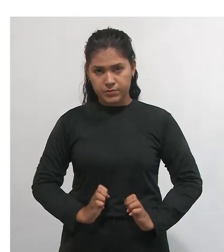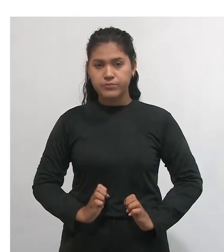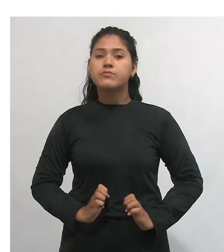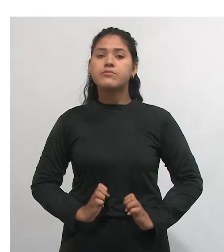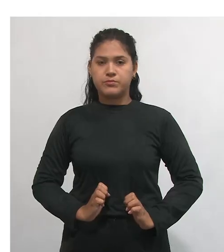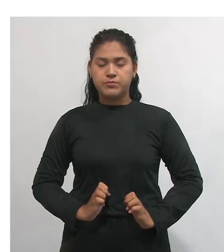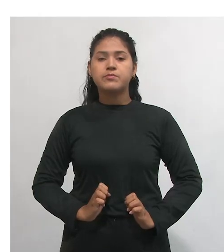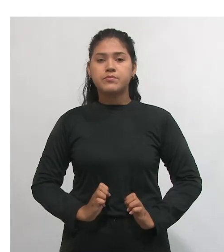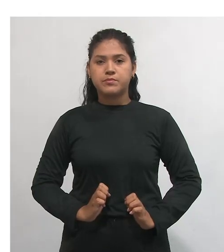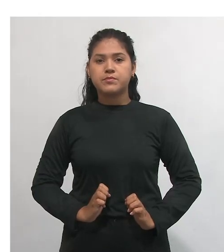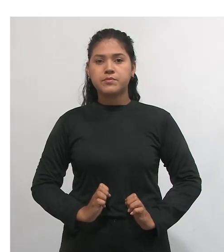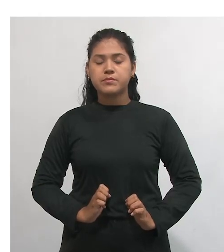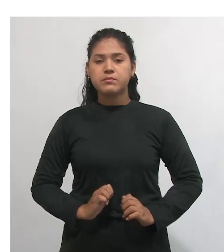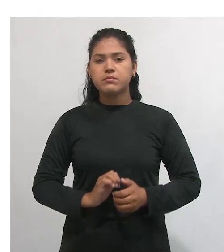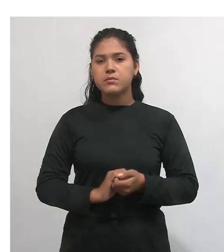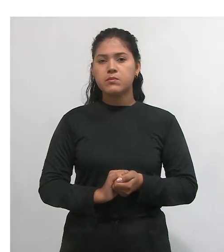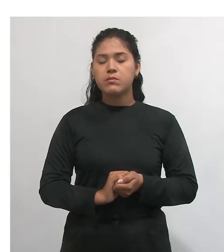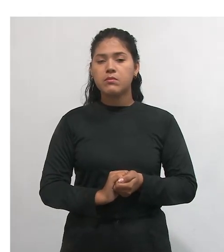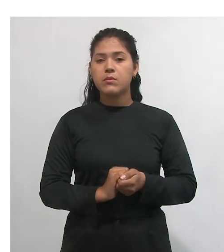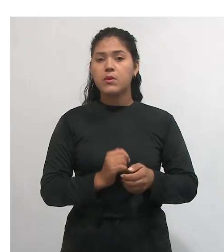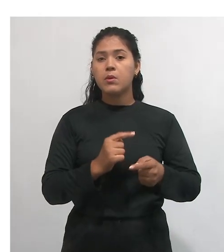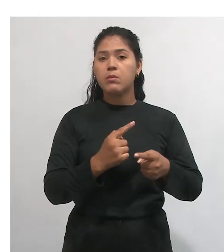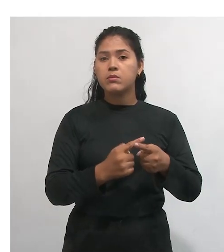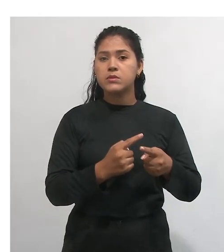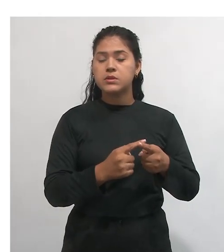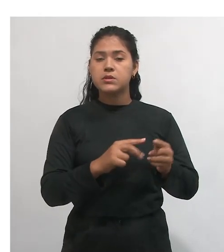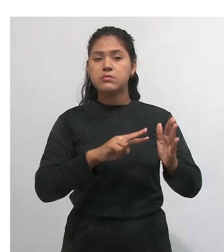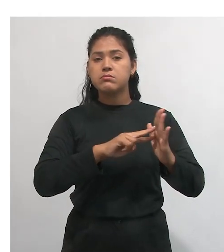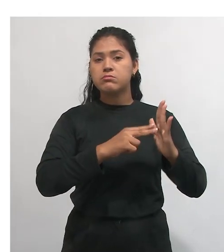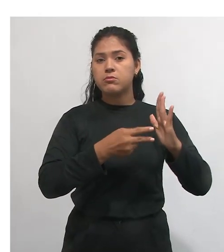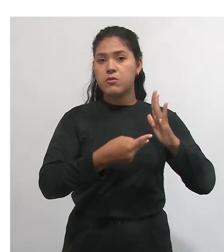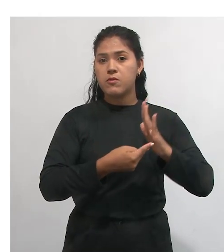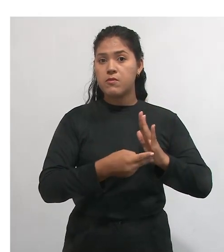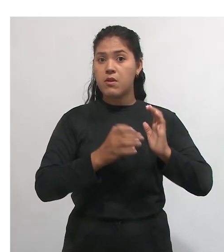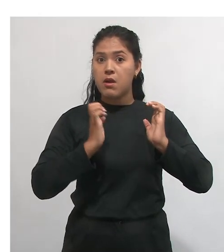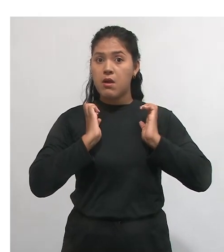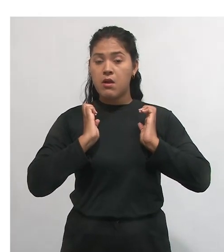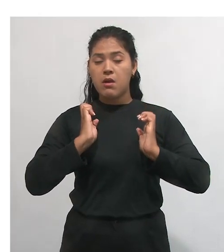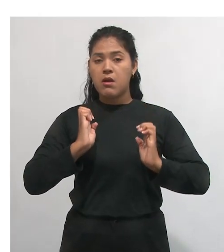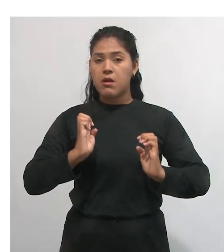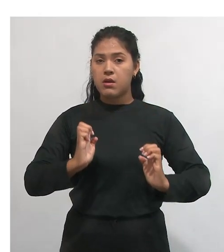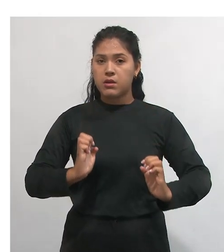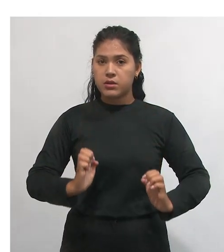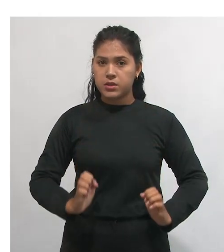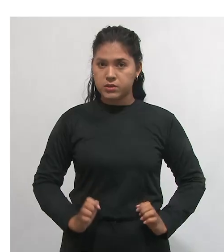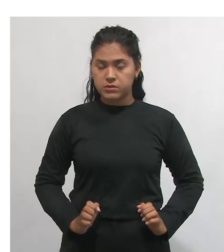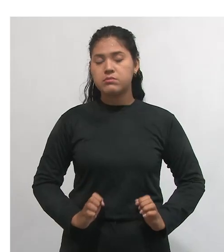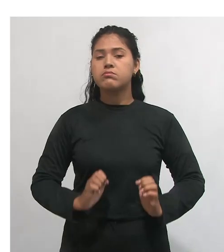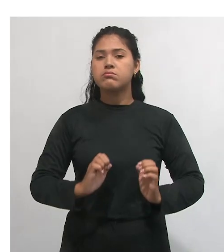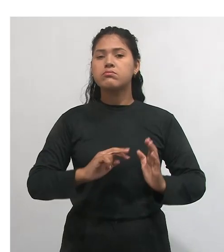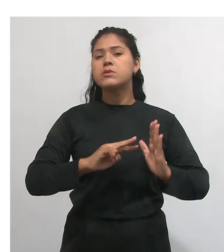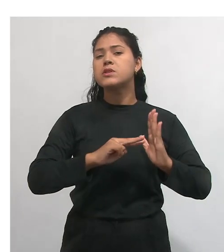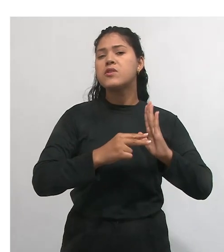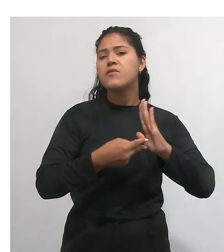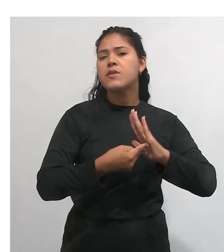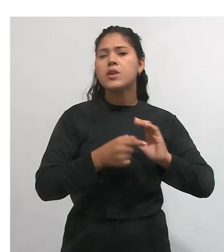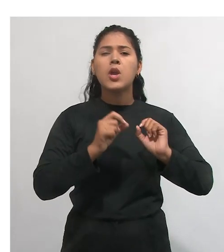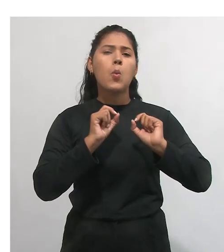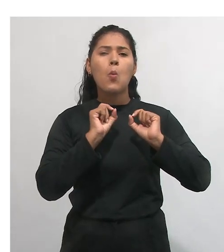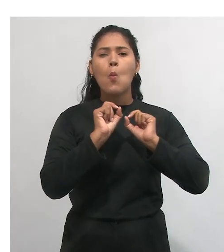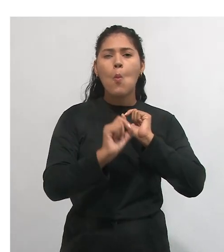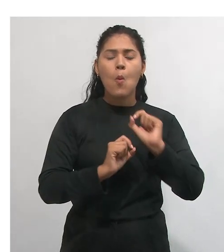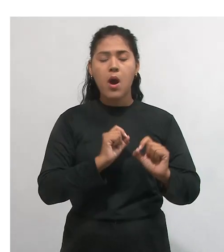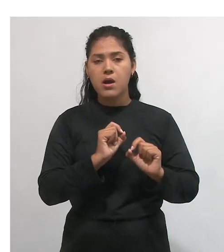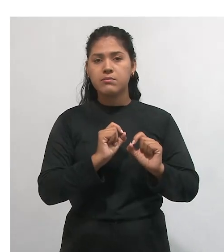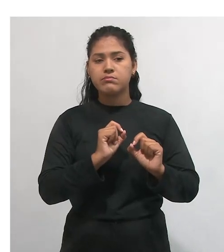é justamente que a ética deles incluía o conflito e as diferenças, as diversidades. Porque, na